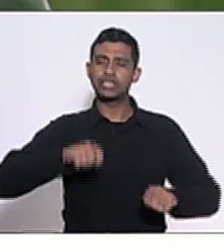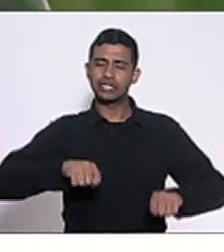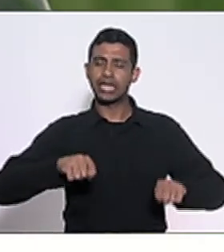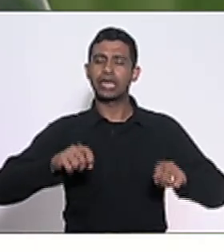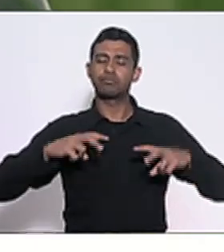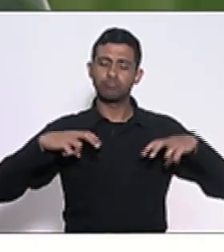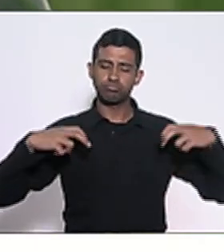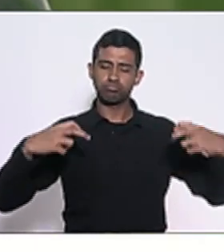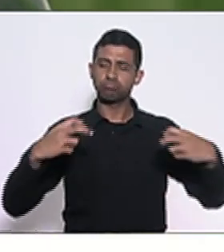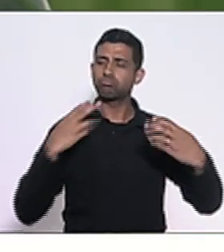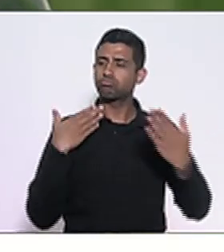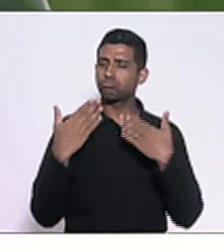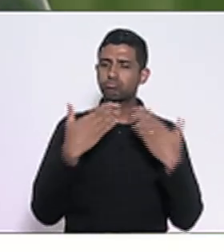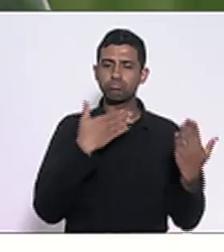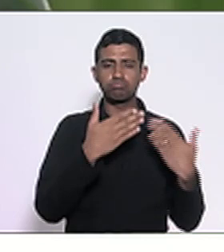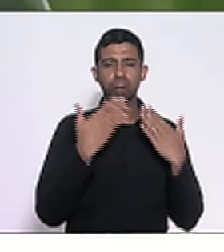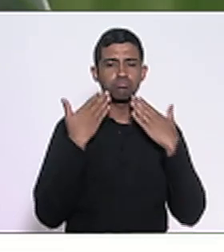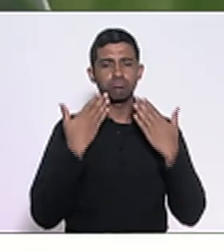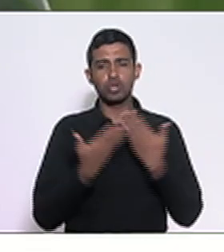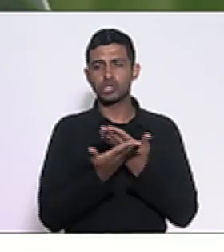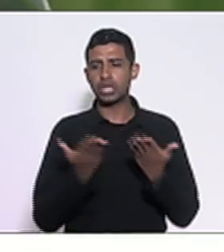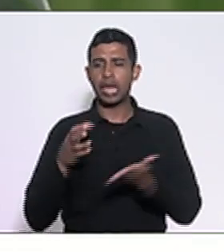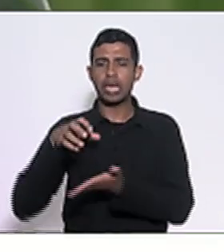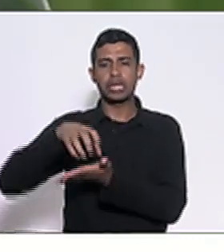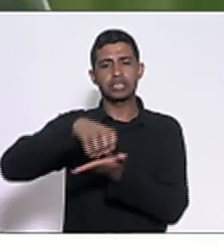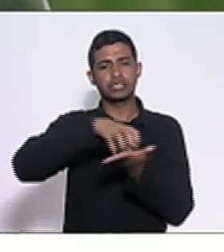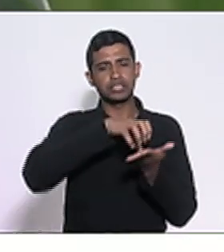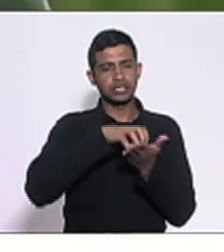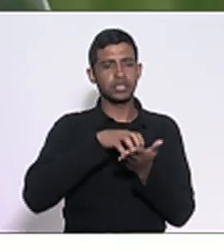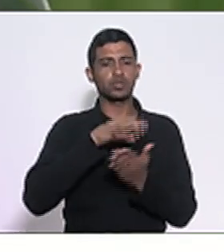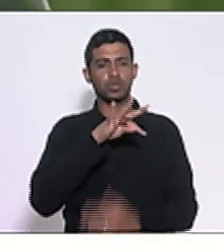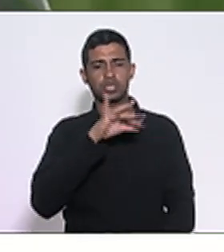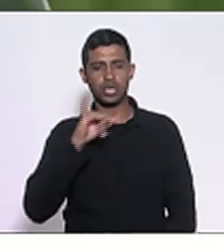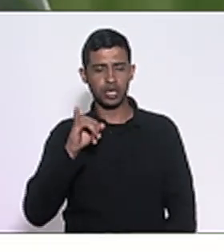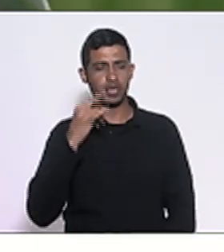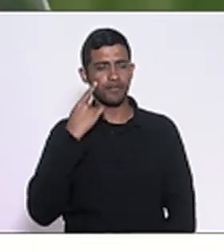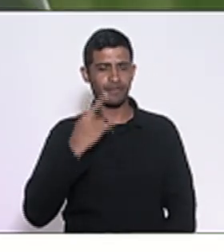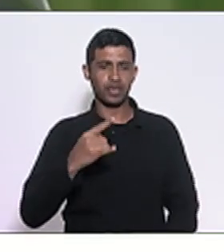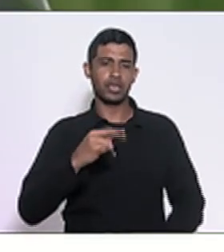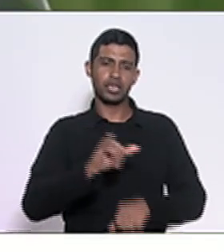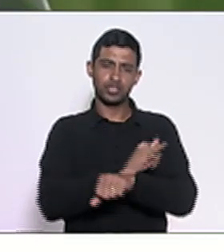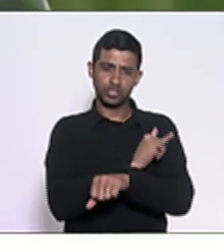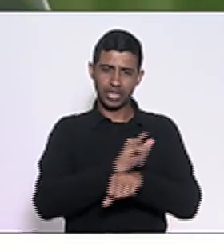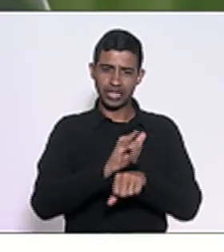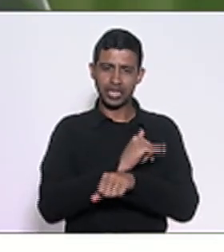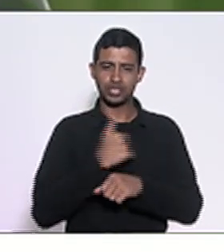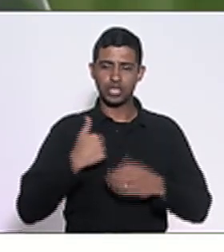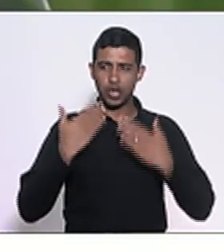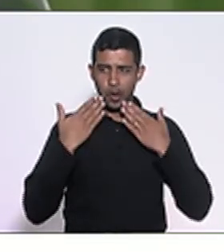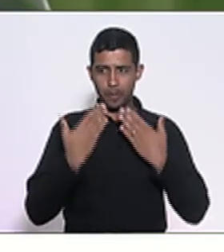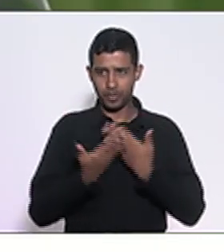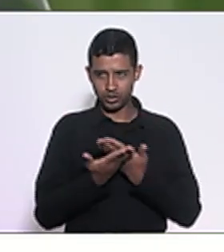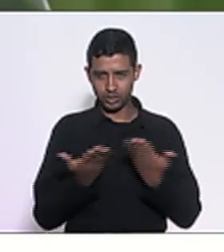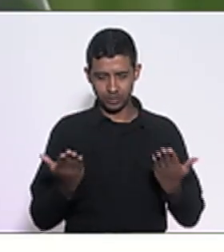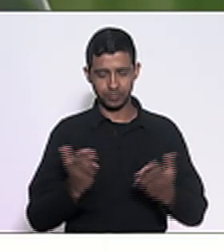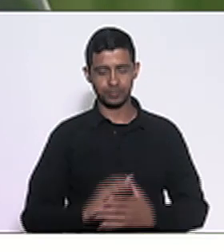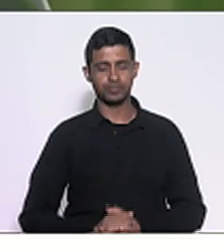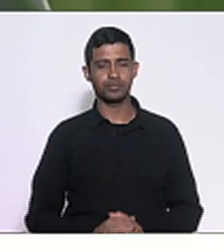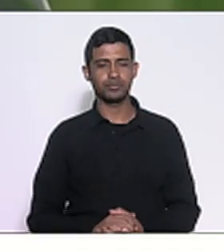mostrar aos setores de TI do órgão a estratégia, que aqui eu estou apresentando de uma forma